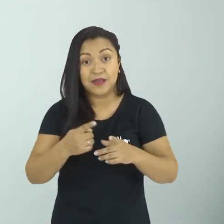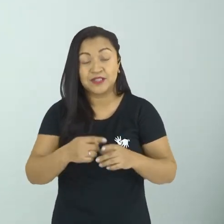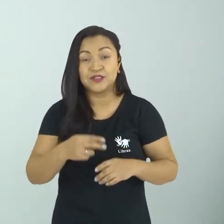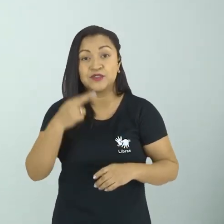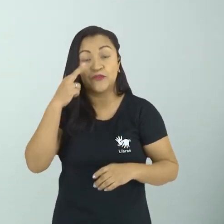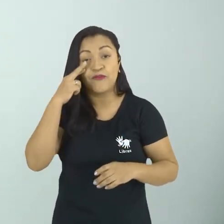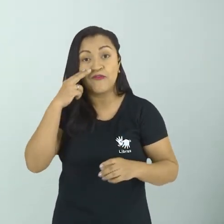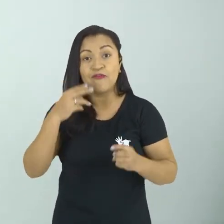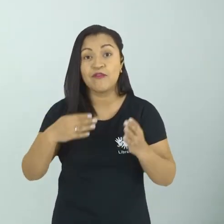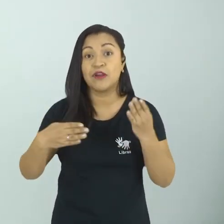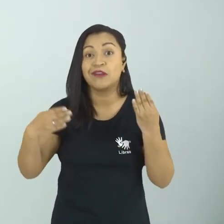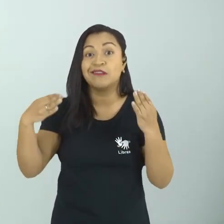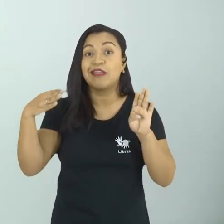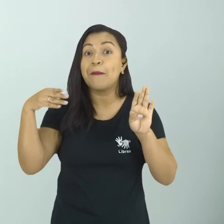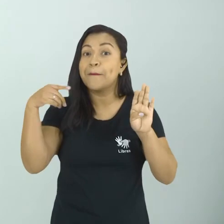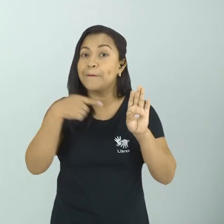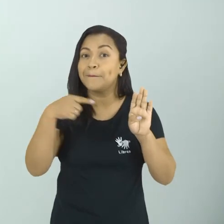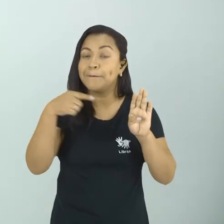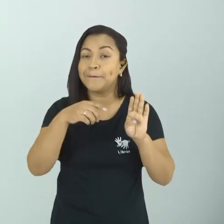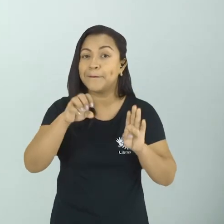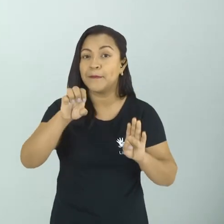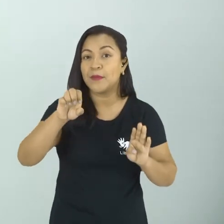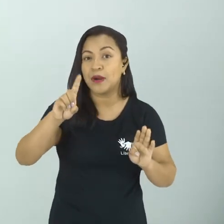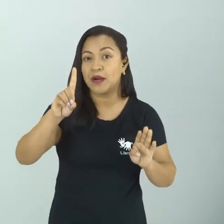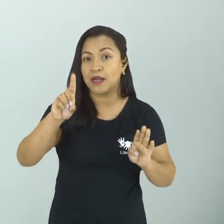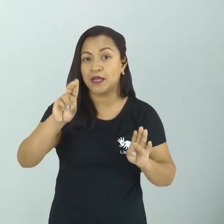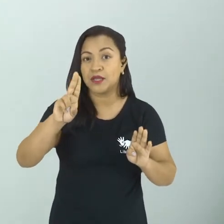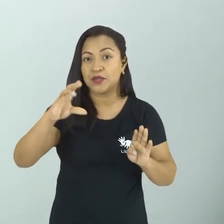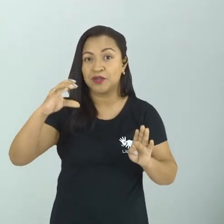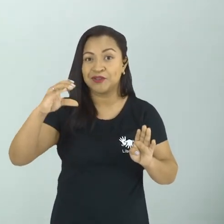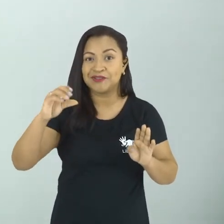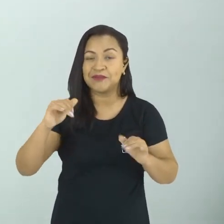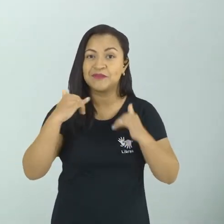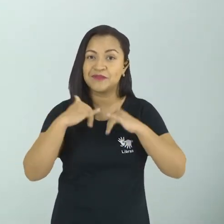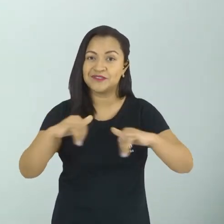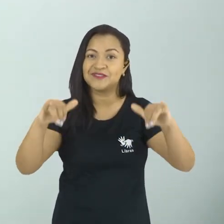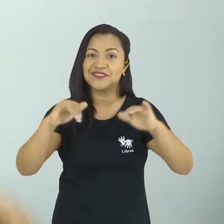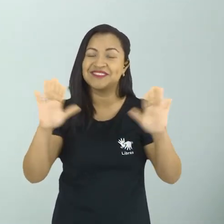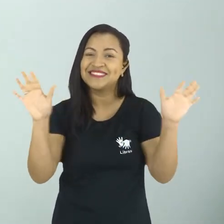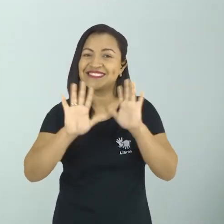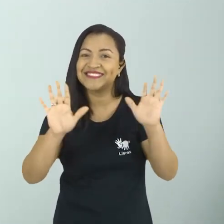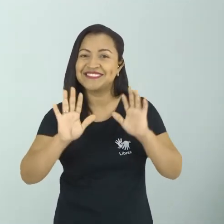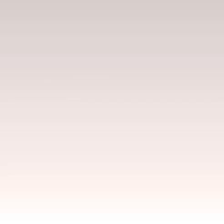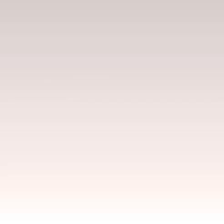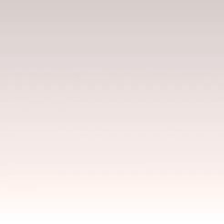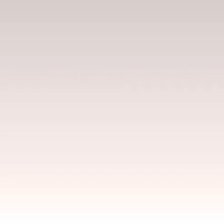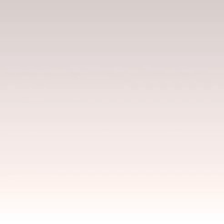na plataforma Eduque para mais informações. Tchauzinho, pessoal. Até lá.